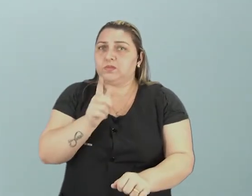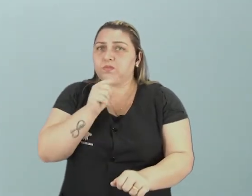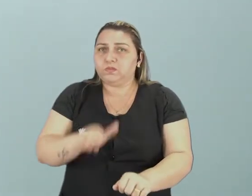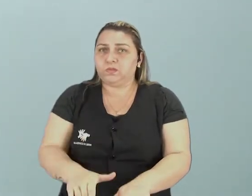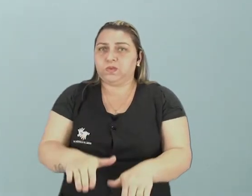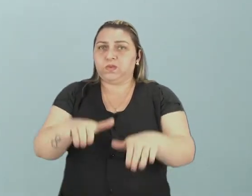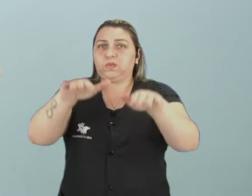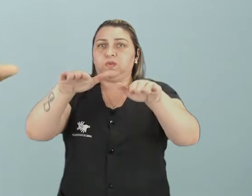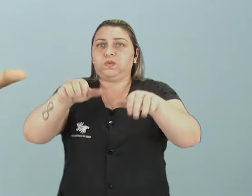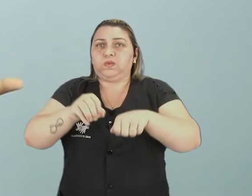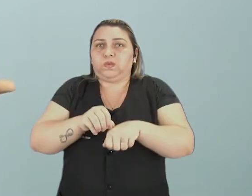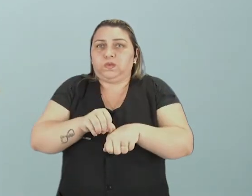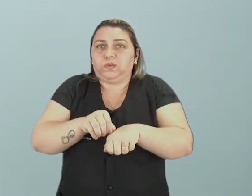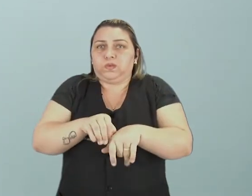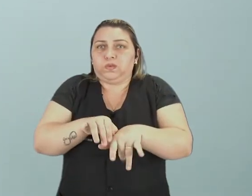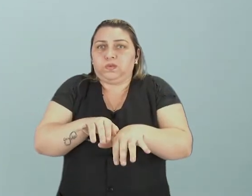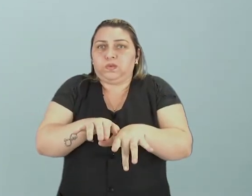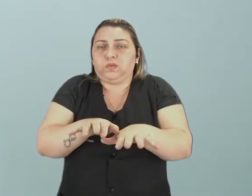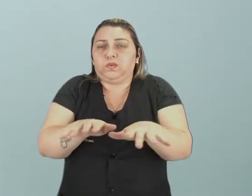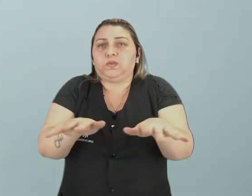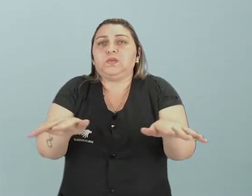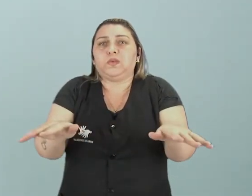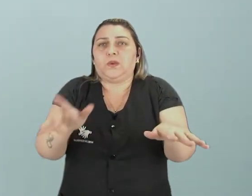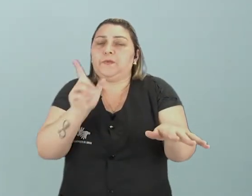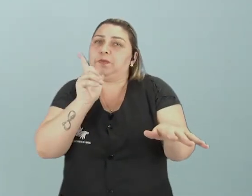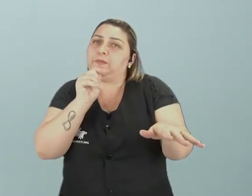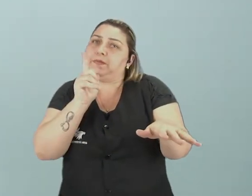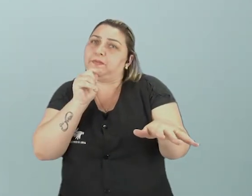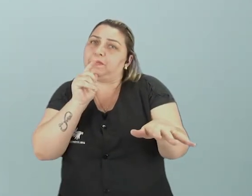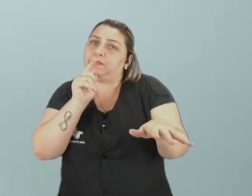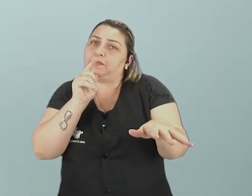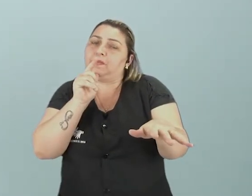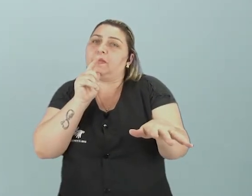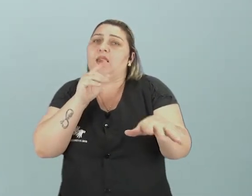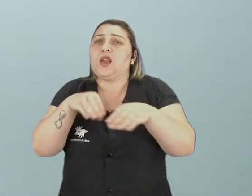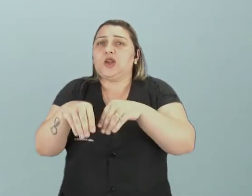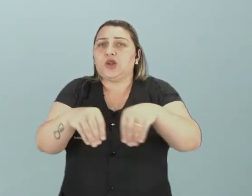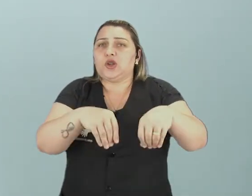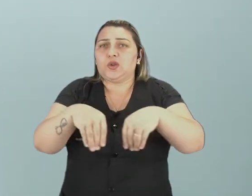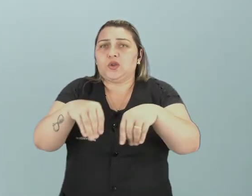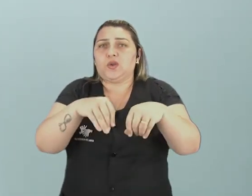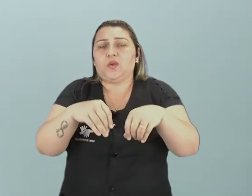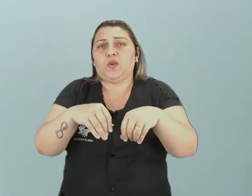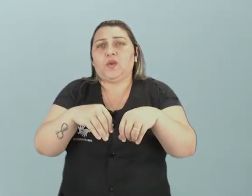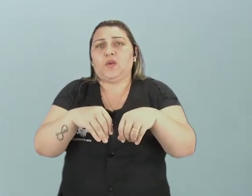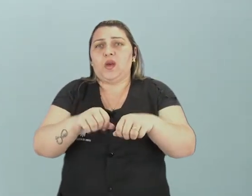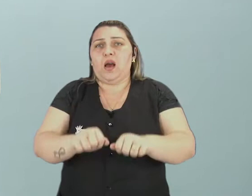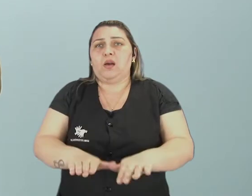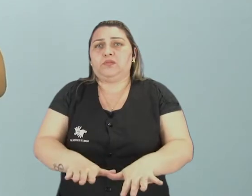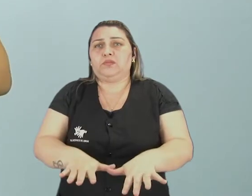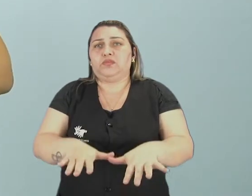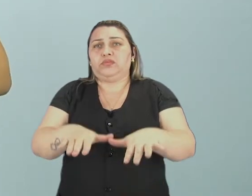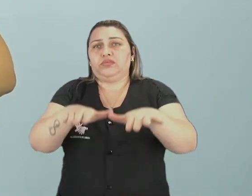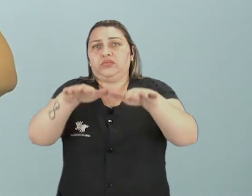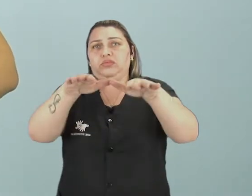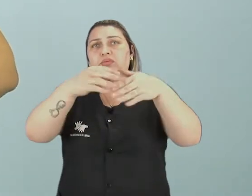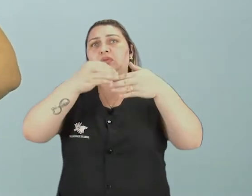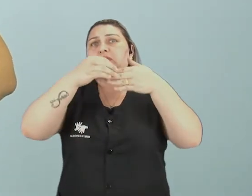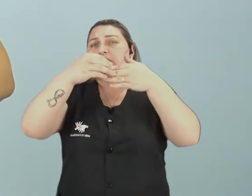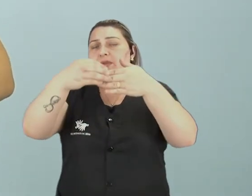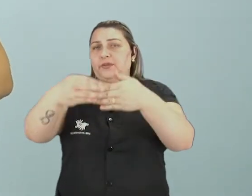e com as distribuições, né? Essas distribuições de solo, ou seja, quando enchia, ele